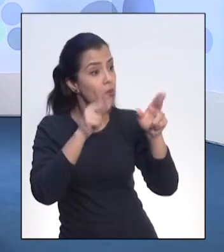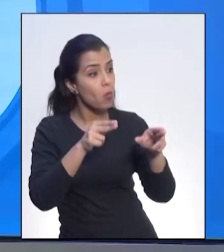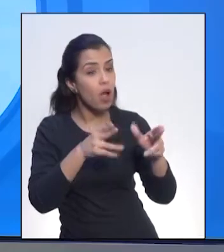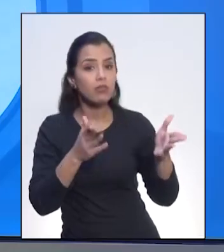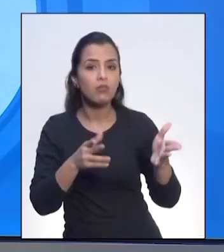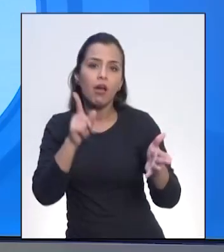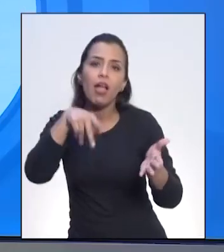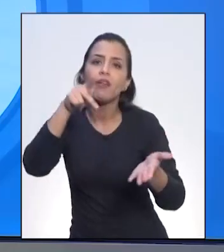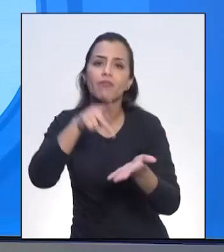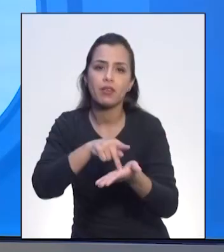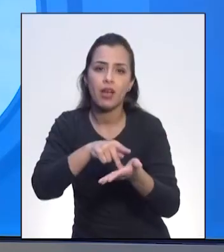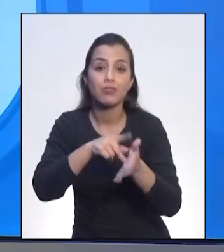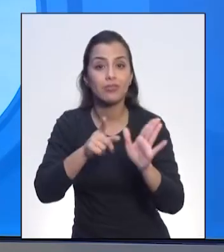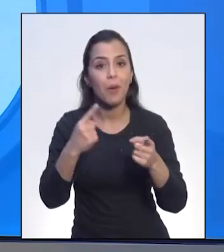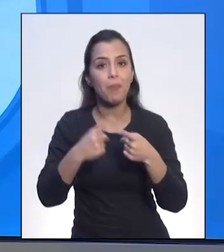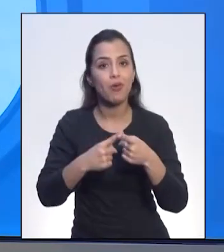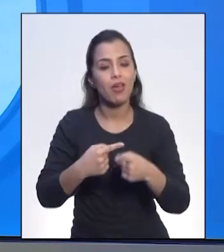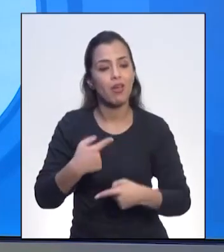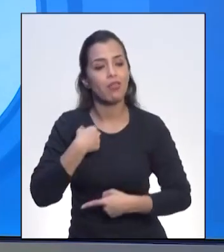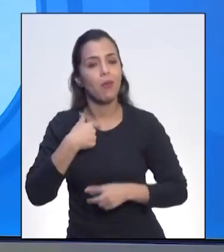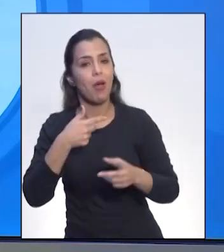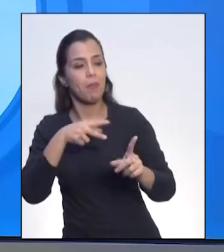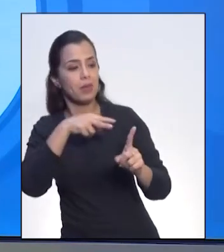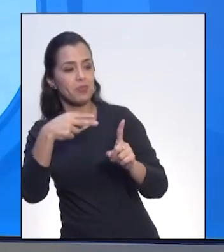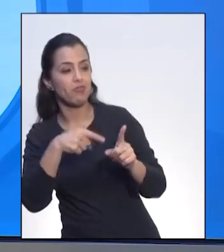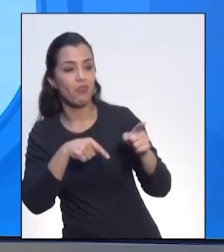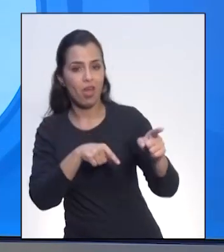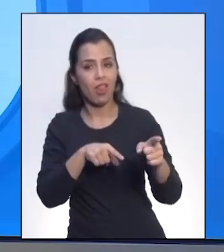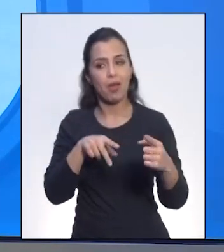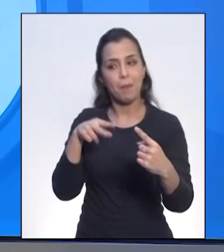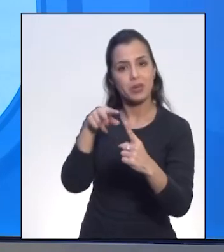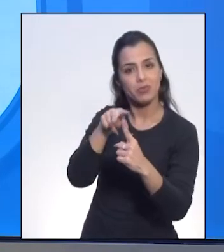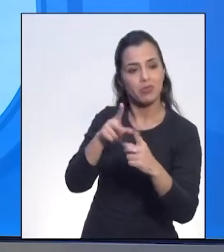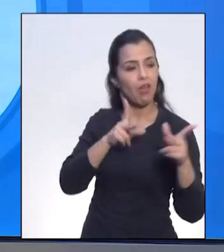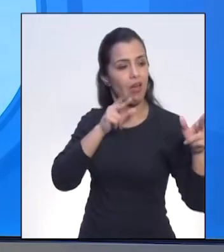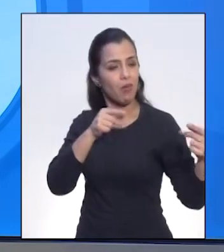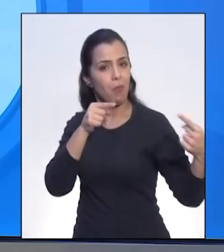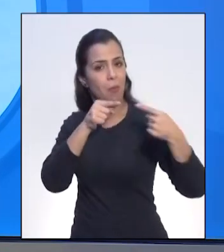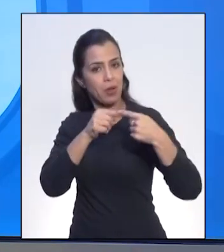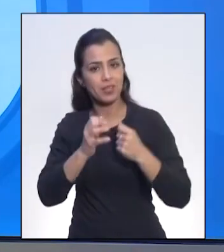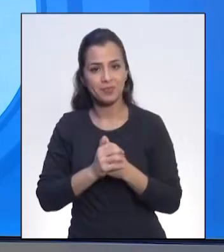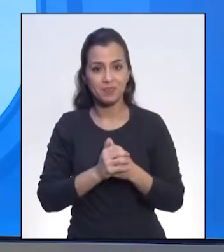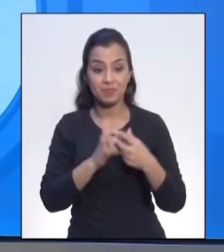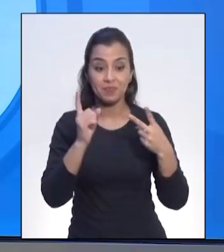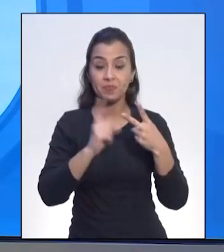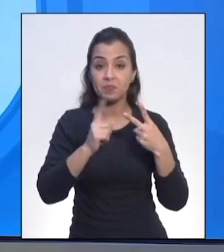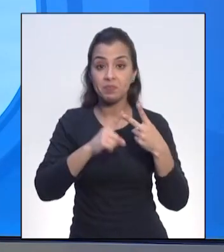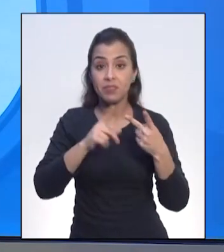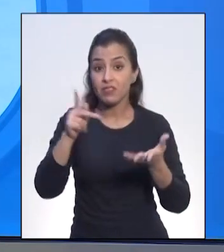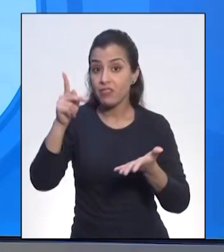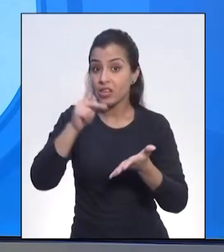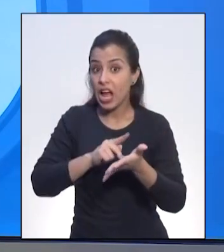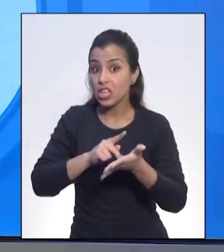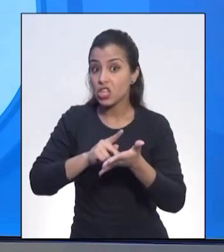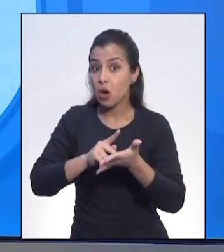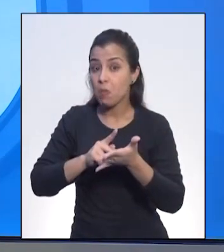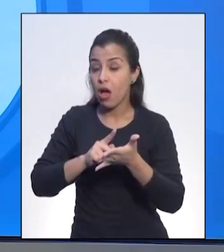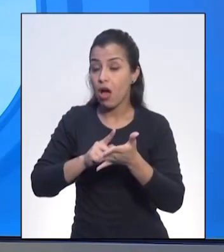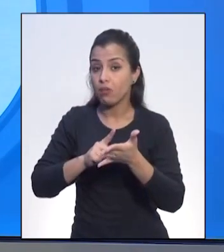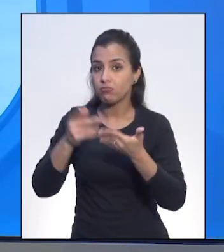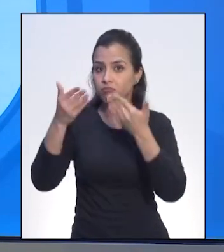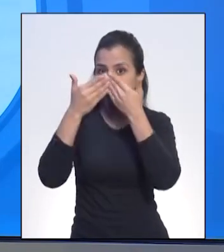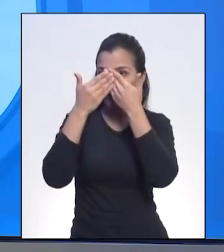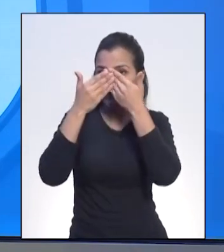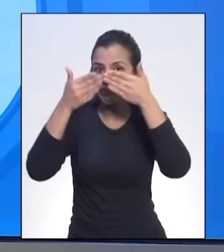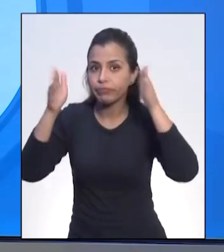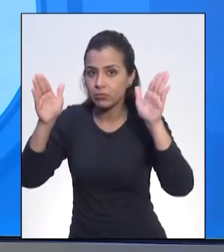seria verdade, uma noção de verdade como correspondência. Uma segunda noção, a verdade como revelação, algo que está